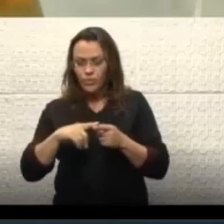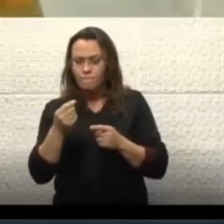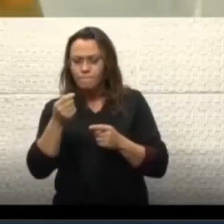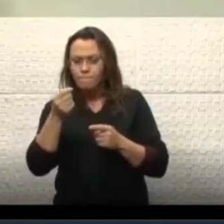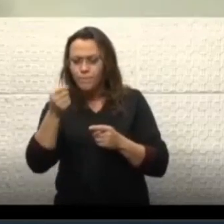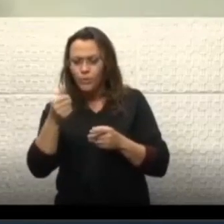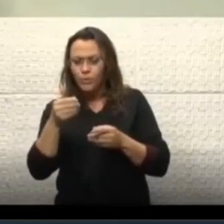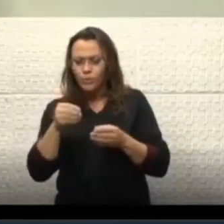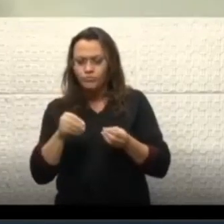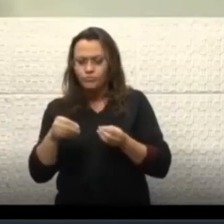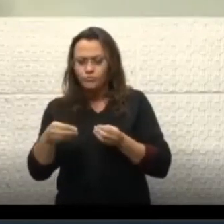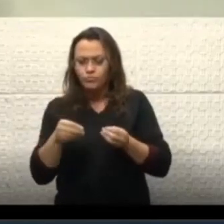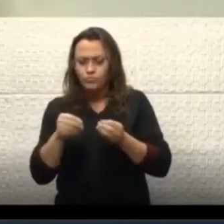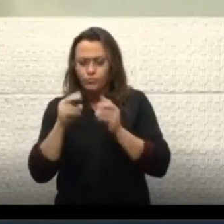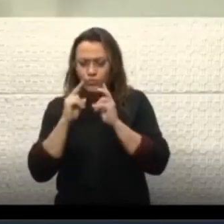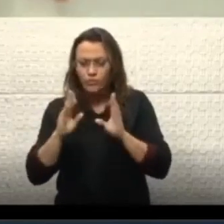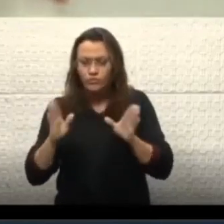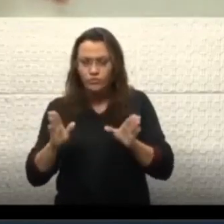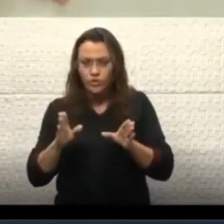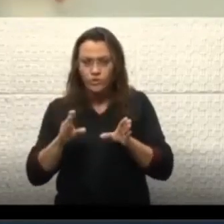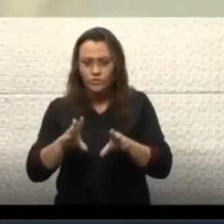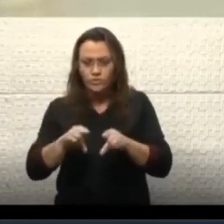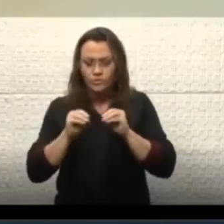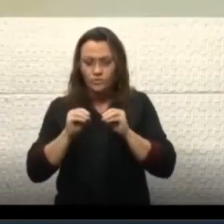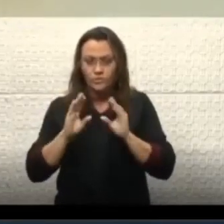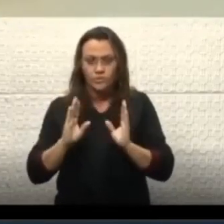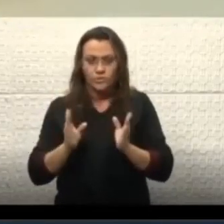pequena. Qualquer sujidade ali vai ser retida